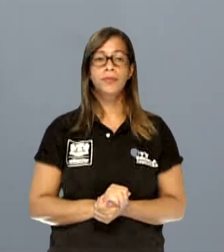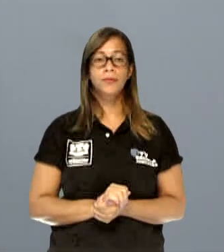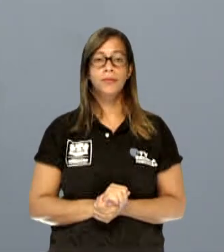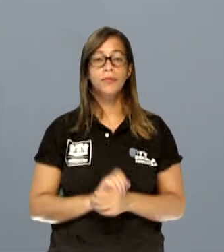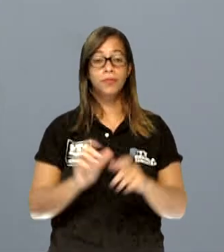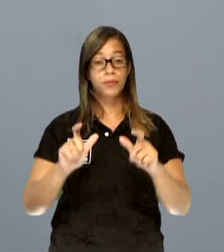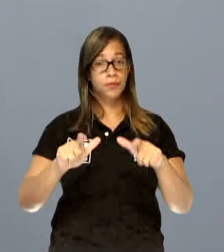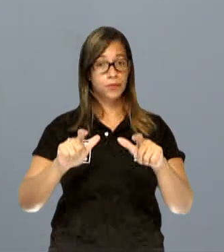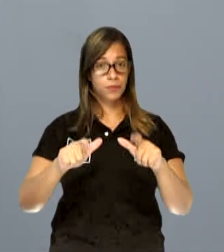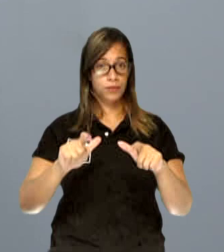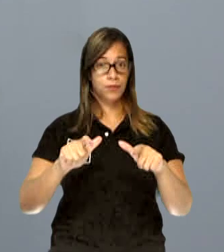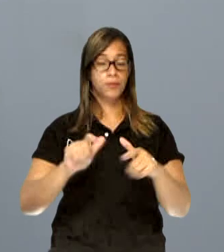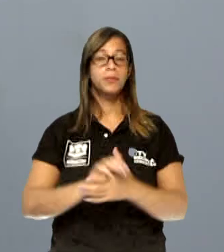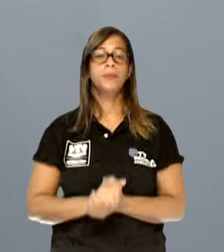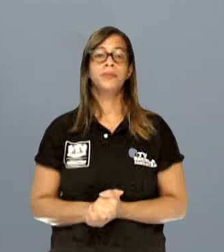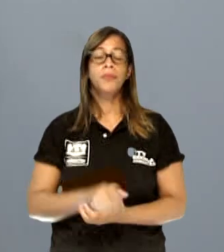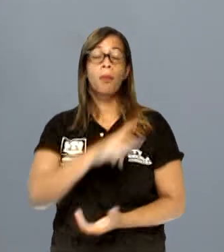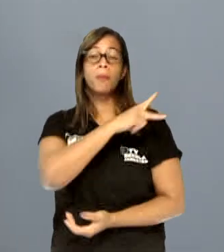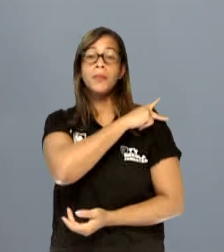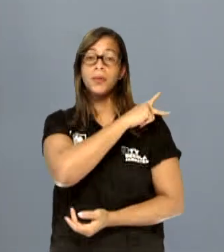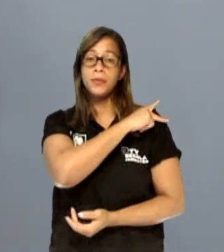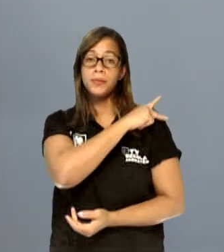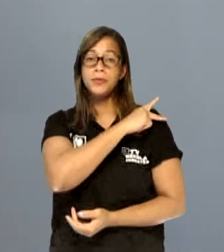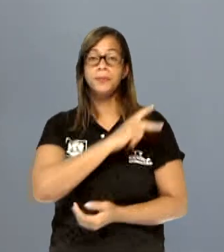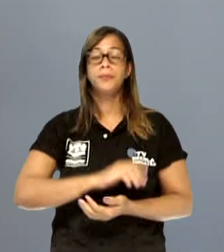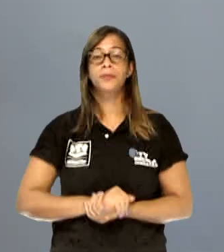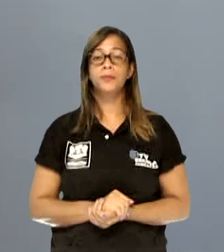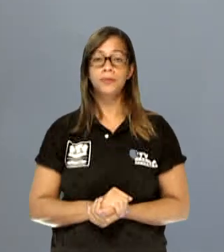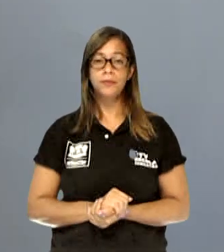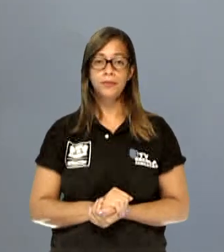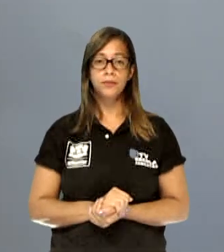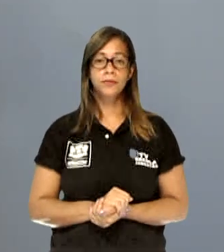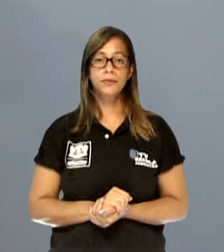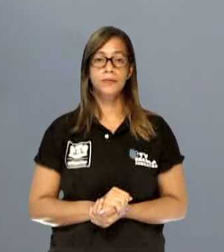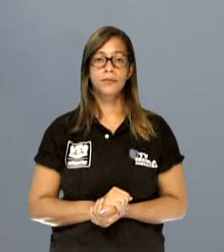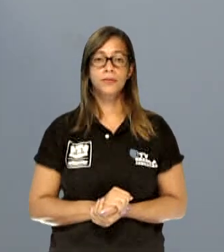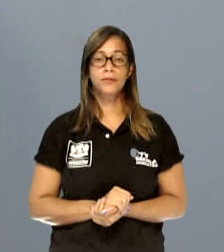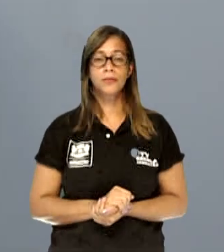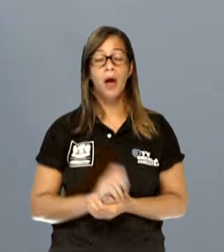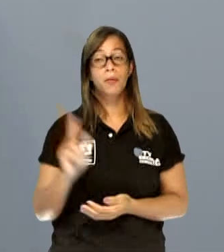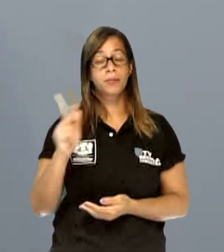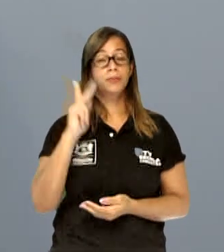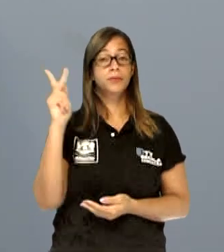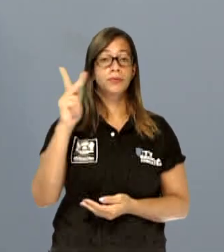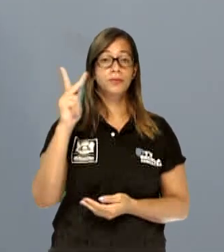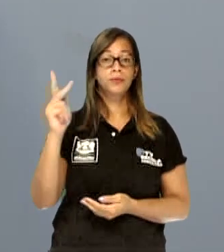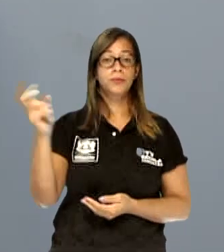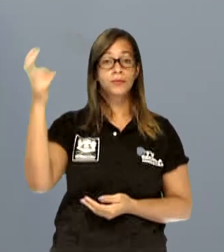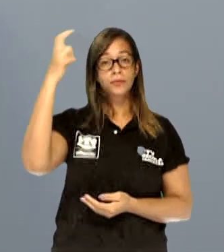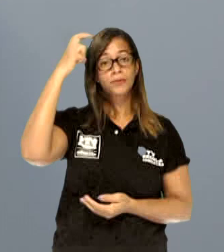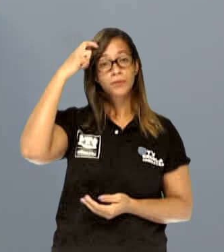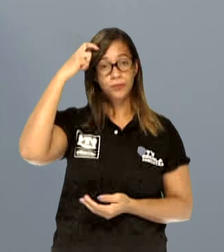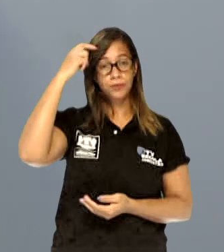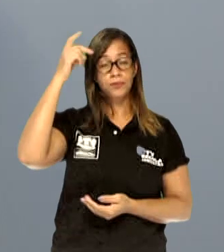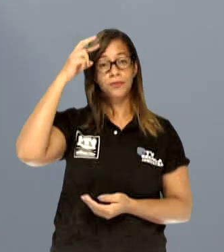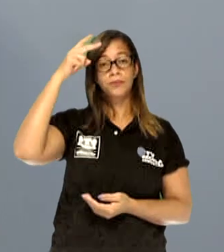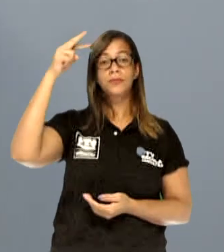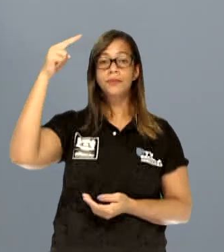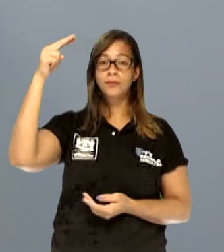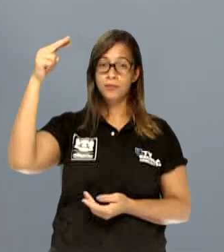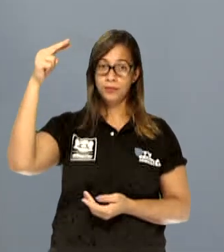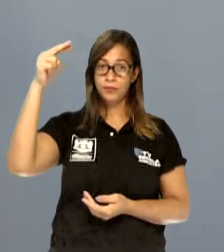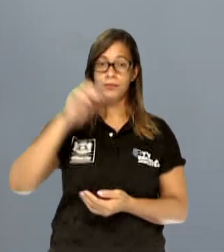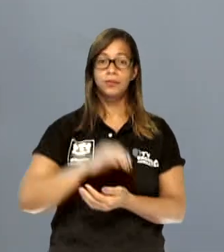no estado do Piauí e, pelo seu valor histórico e cultural, o parque foi declarado pela